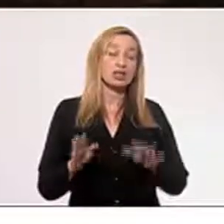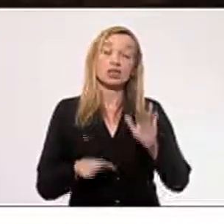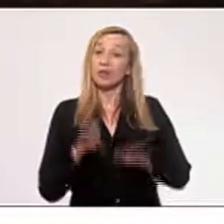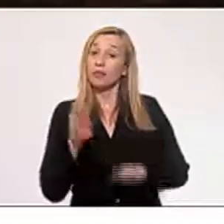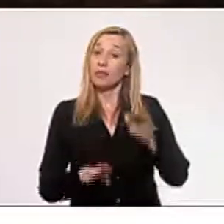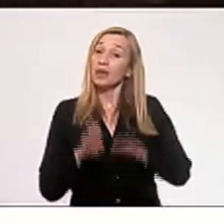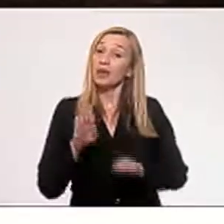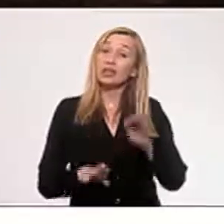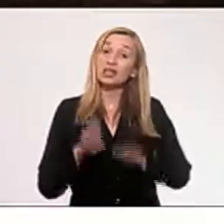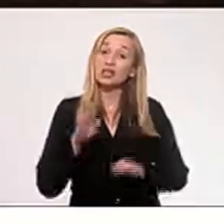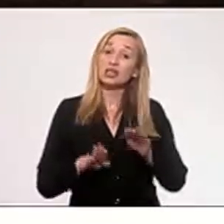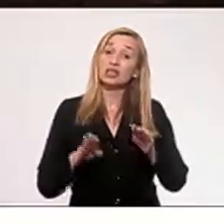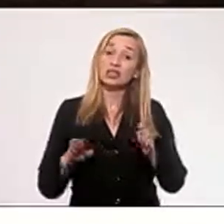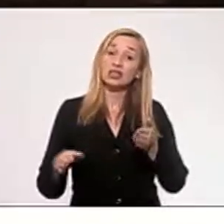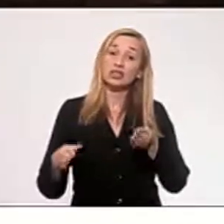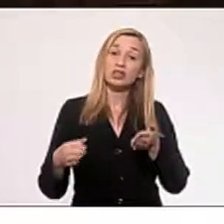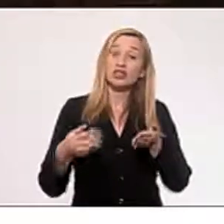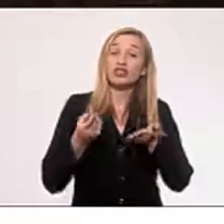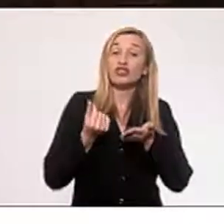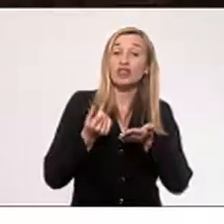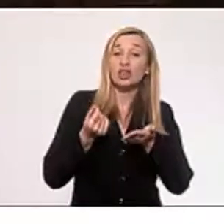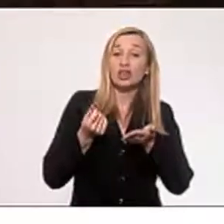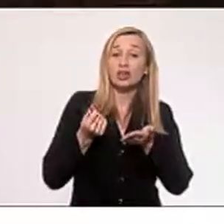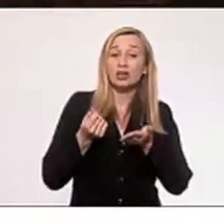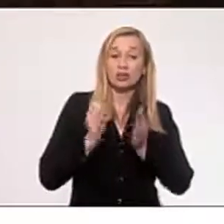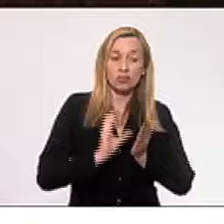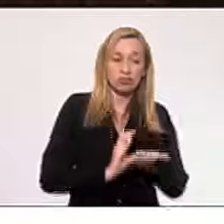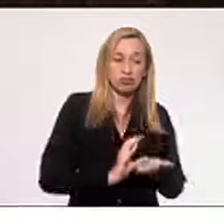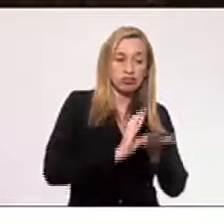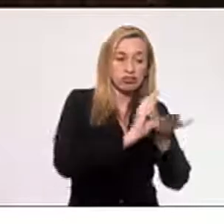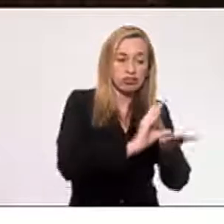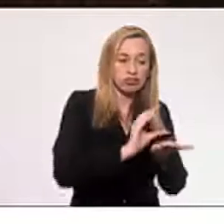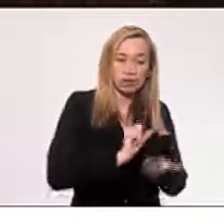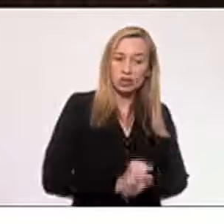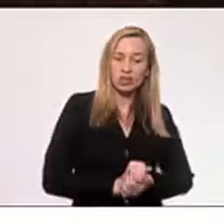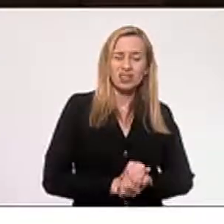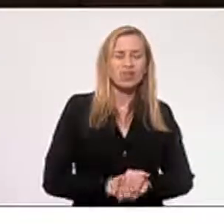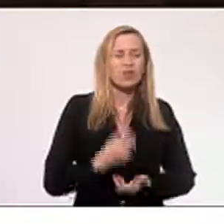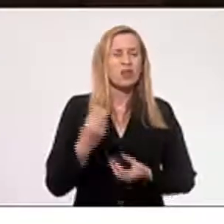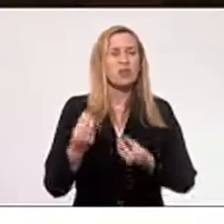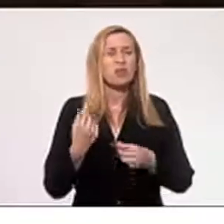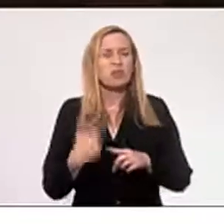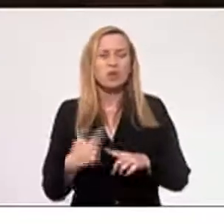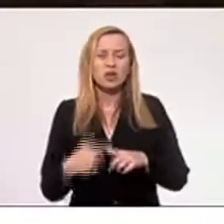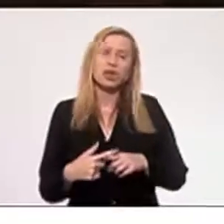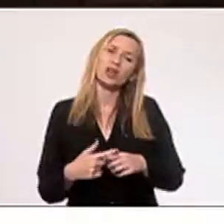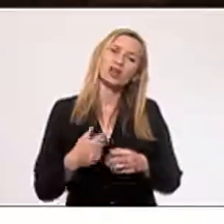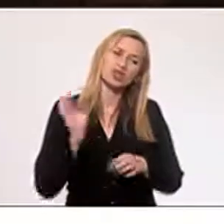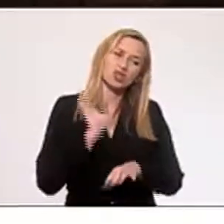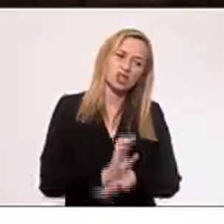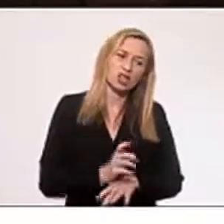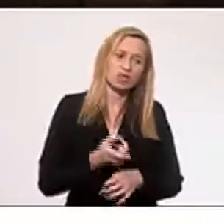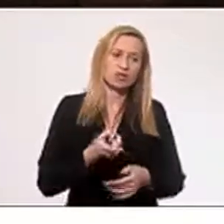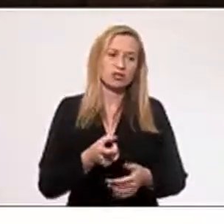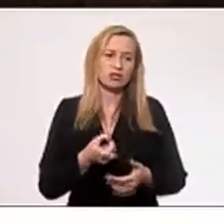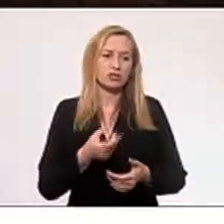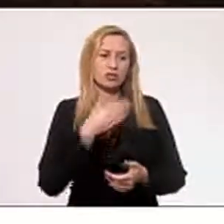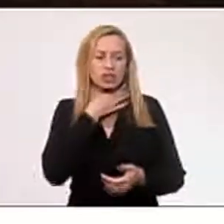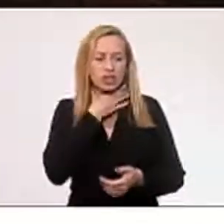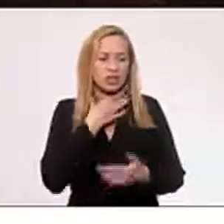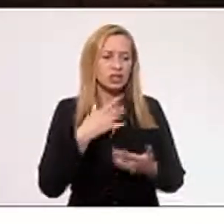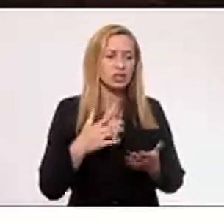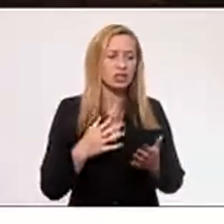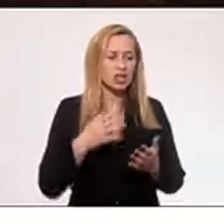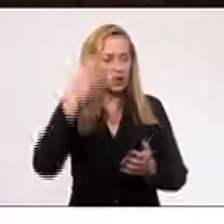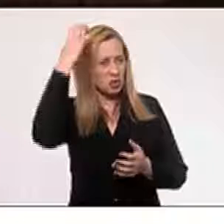transferências voluntárias que hoje não existem porque o Estado é inadimplente e isso acaba repercutindo negativamente sobre a UERJ. Então, não